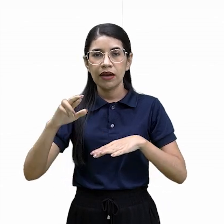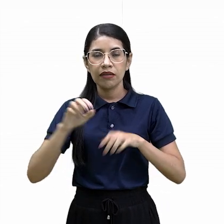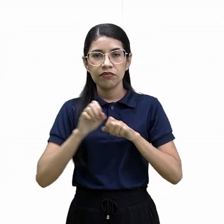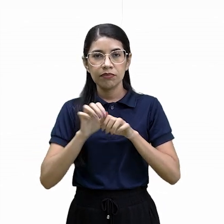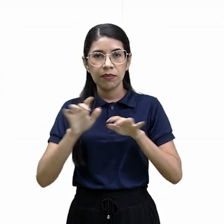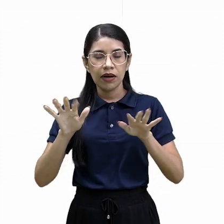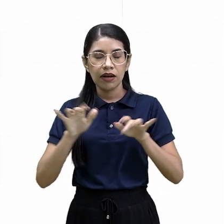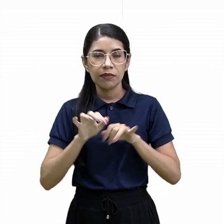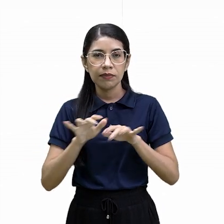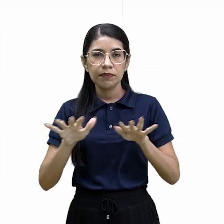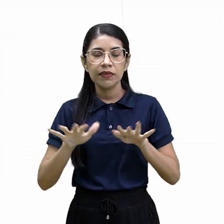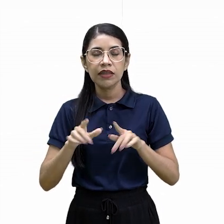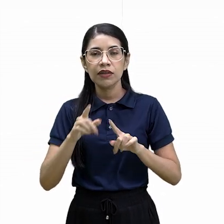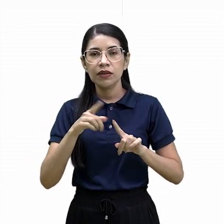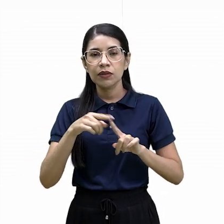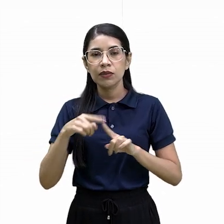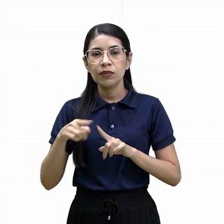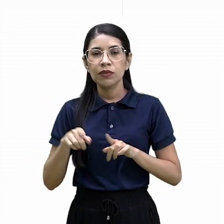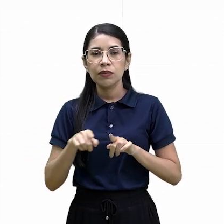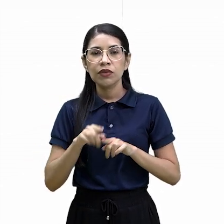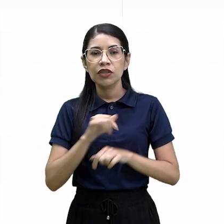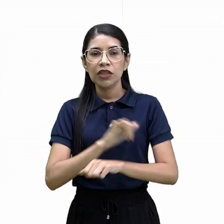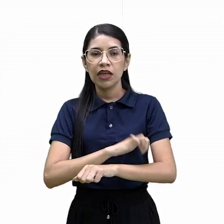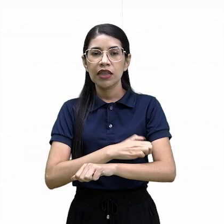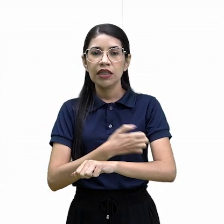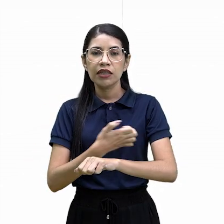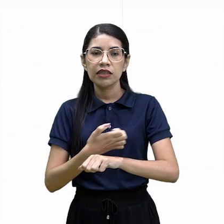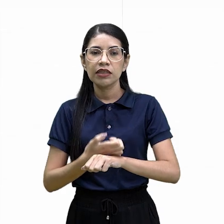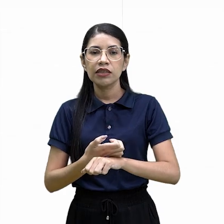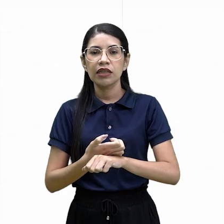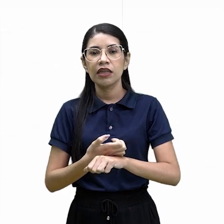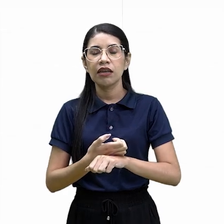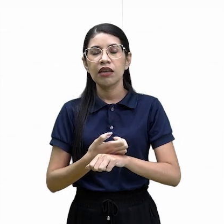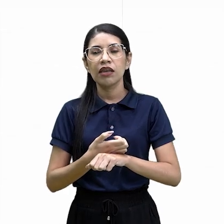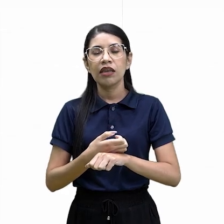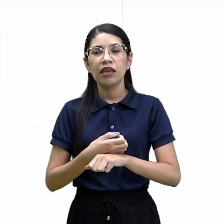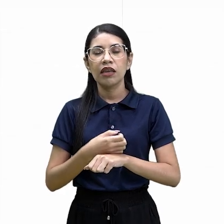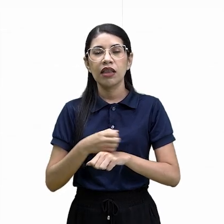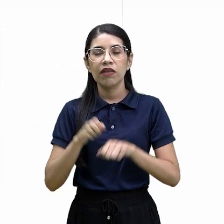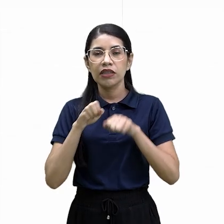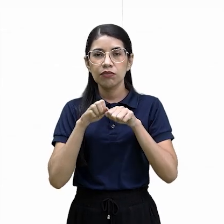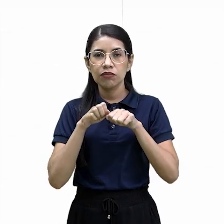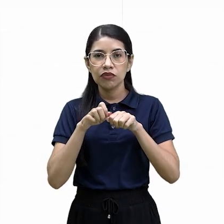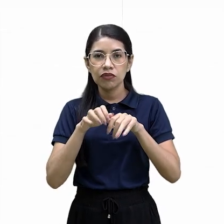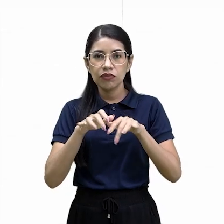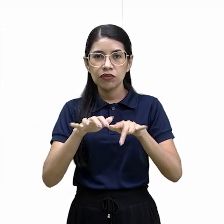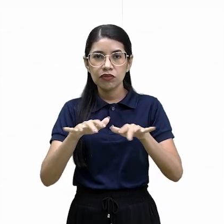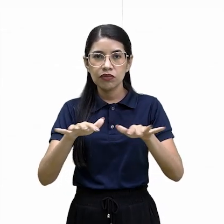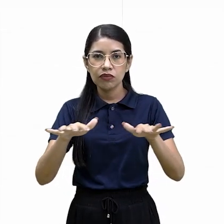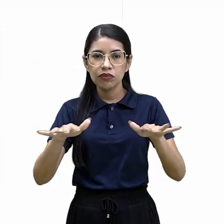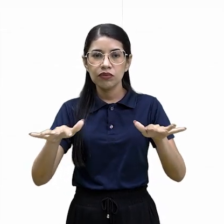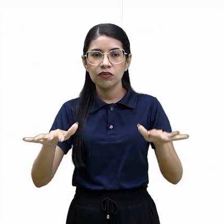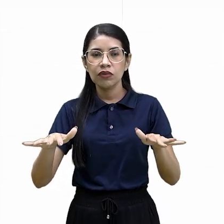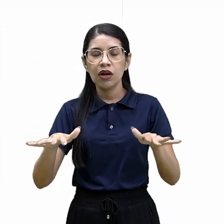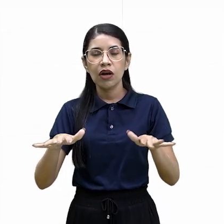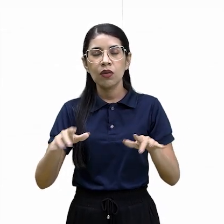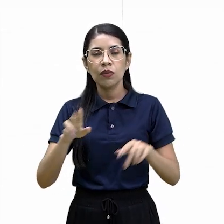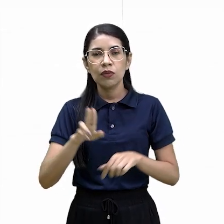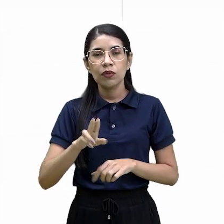radiante, que é um tipo de energia que se propaga por meios de